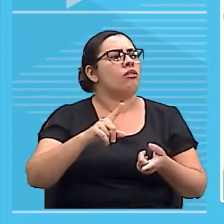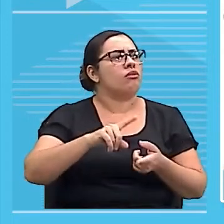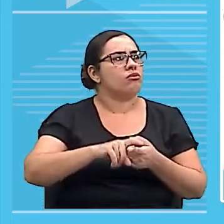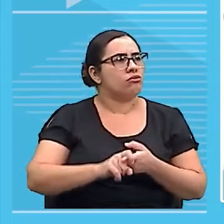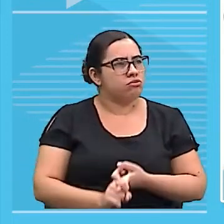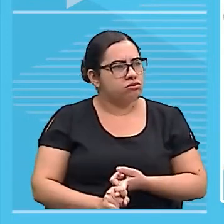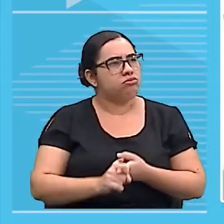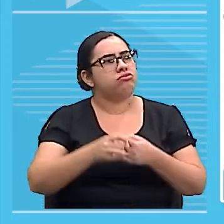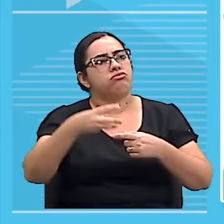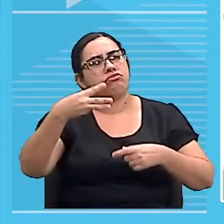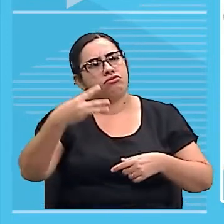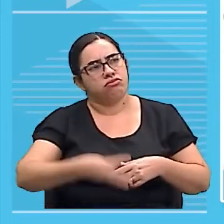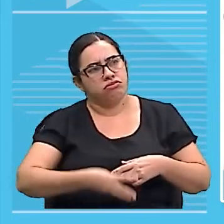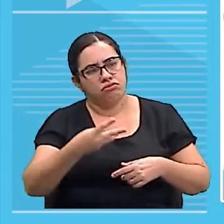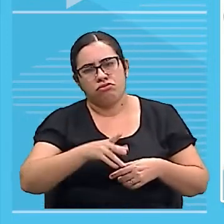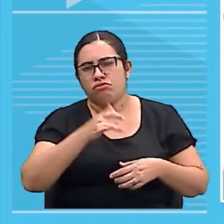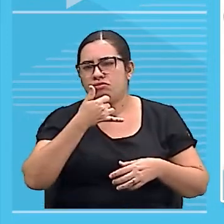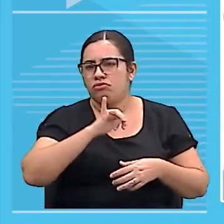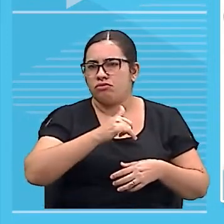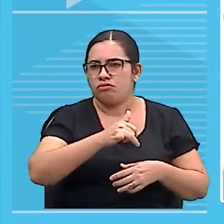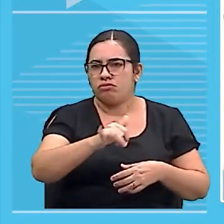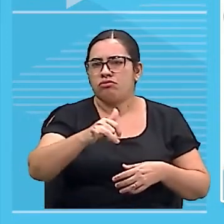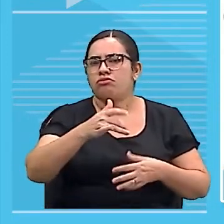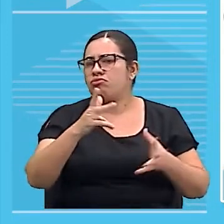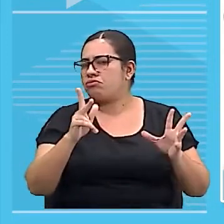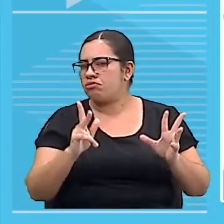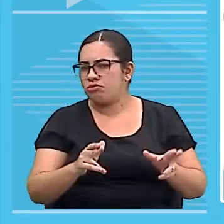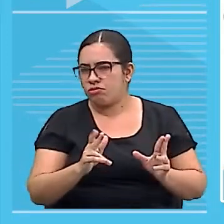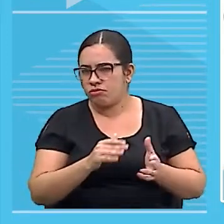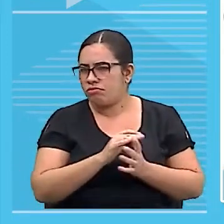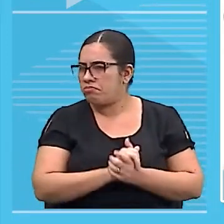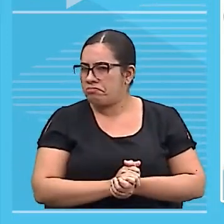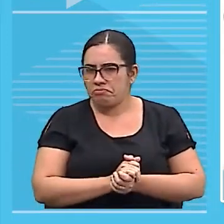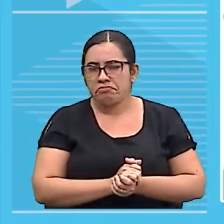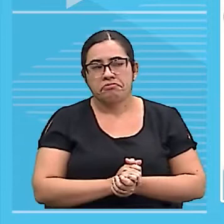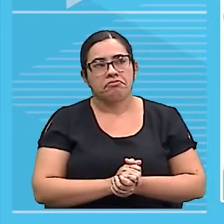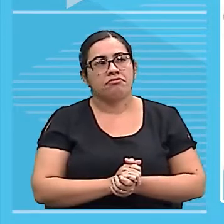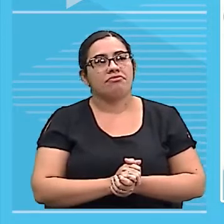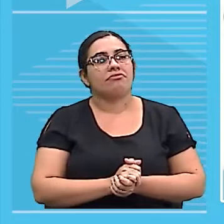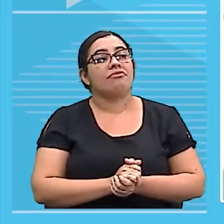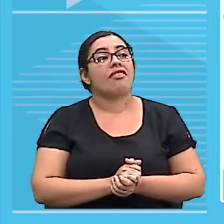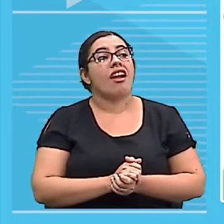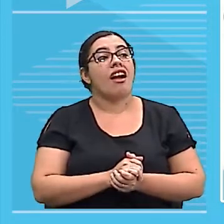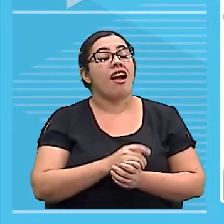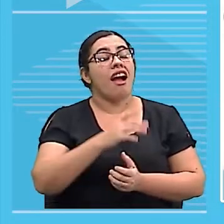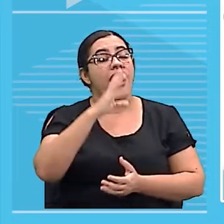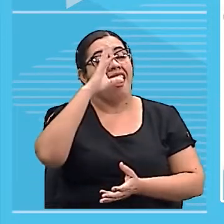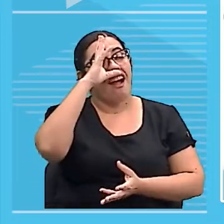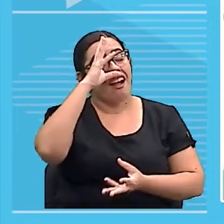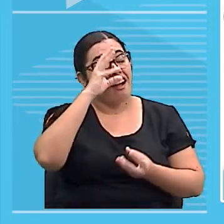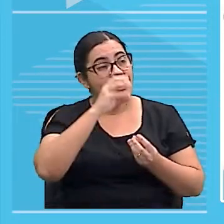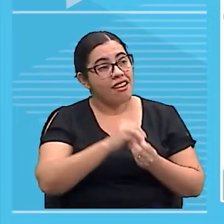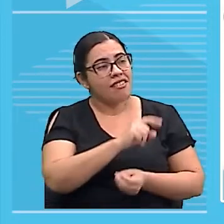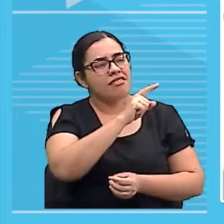3 Ah tá então aqui eu tenho uma sequência